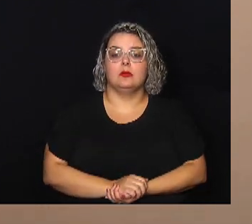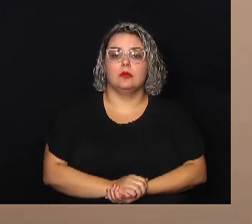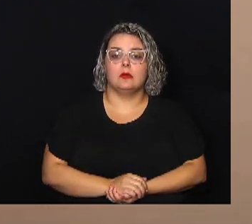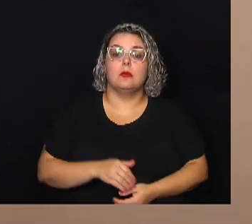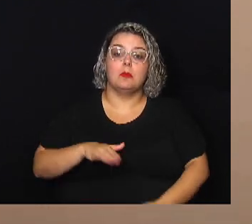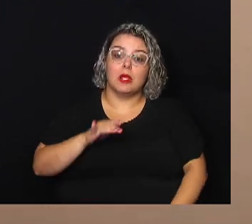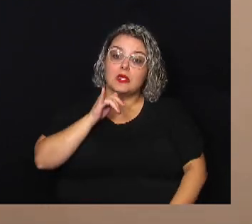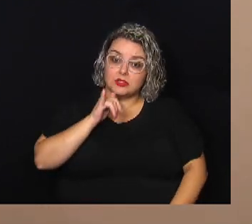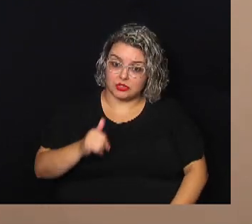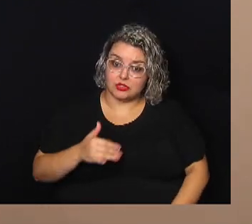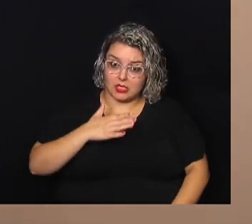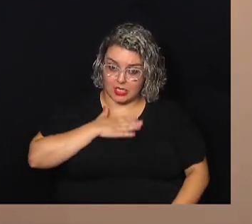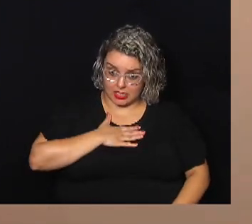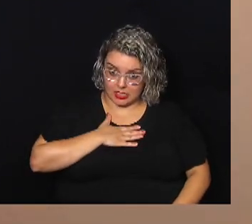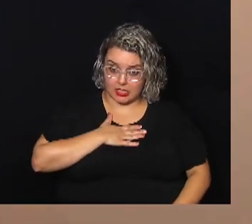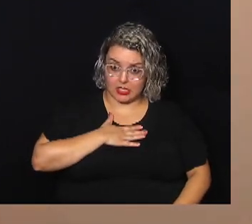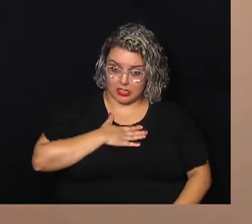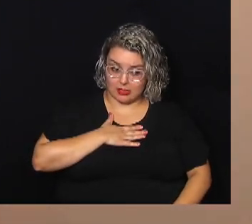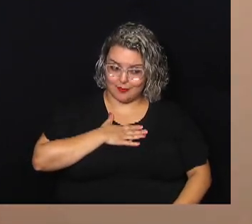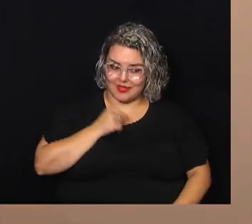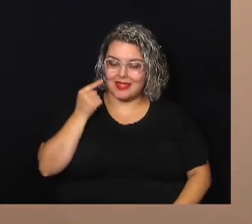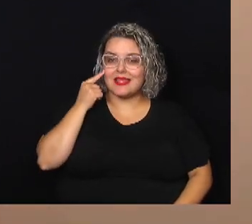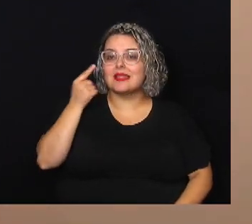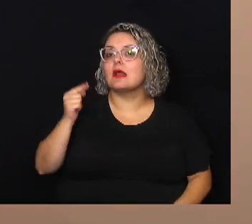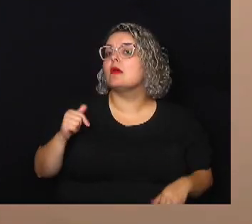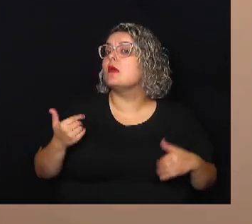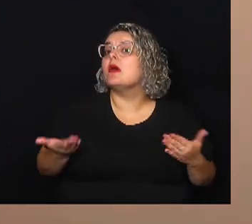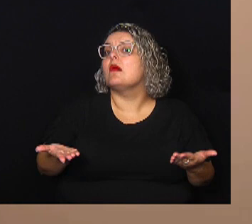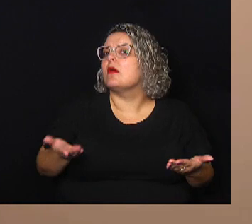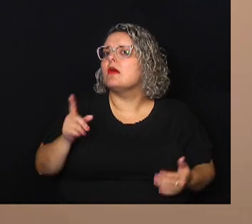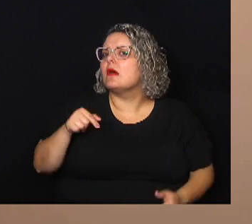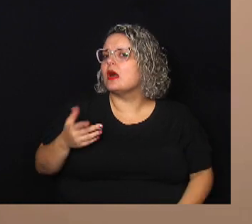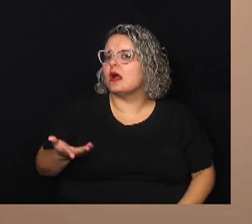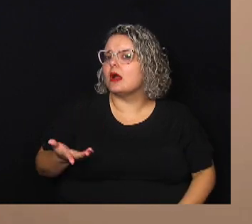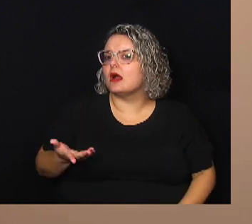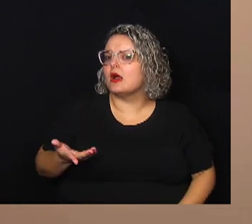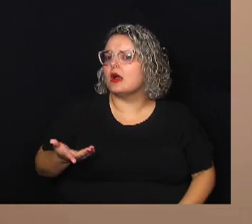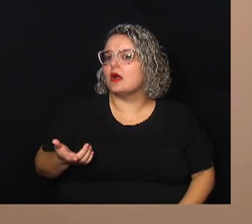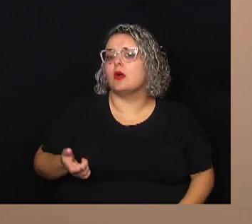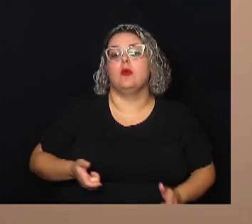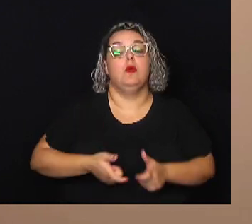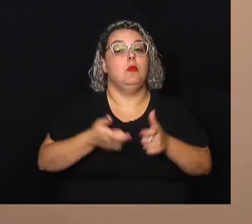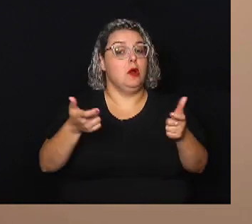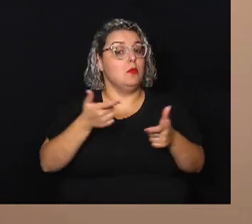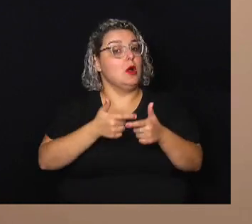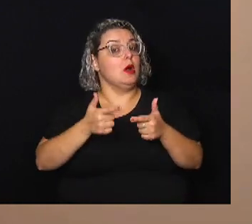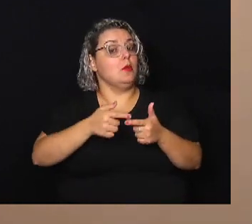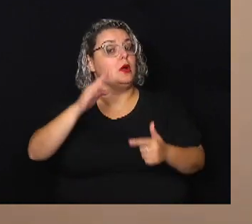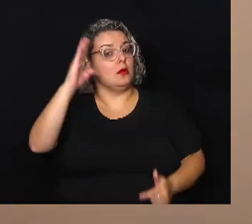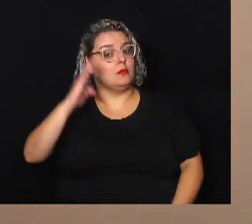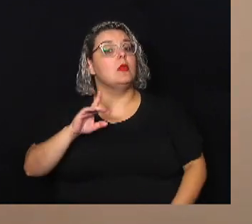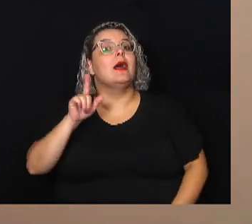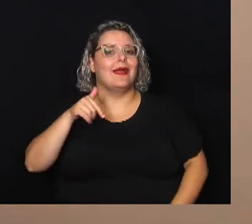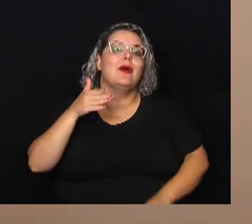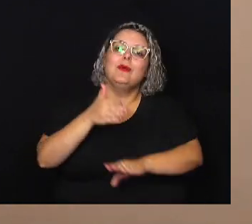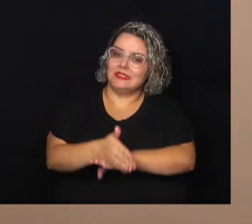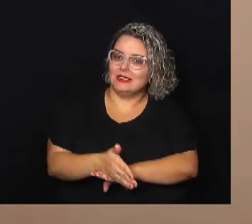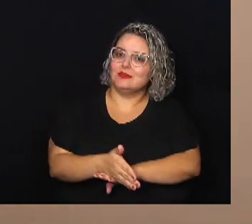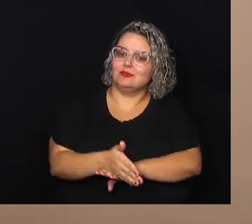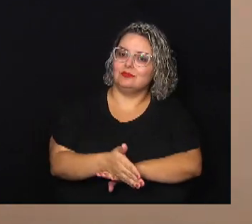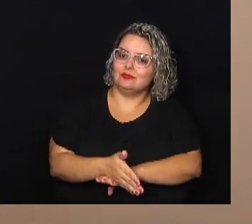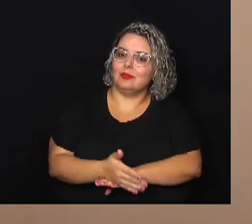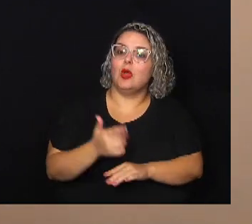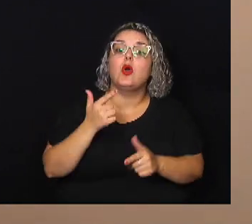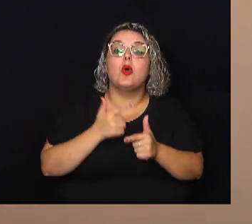que a minha impressão qual é? É que o maior problema ainda do Brasil é o acesso. O